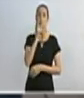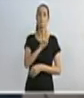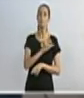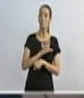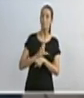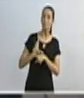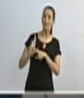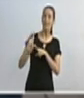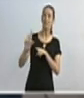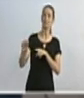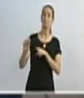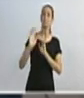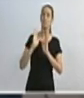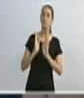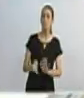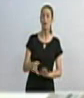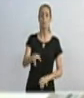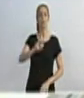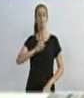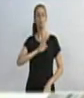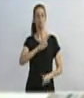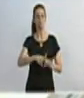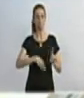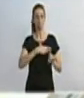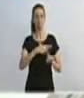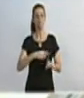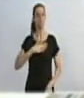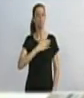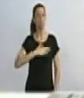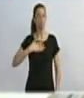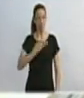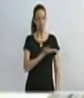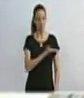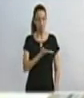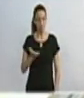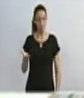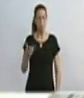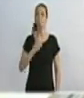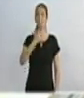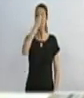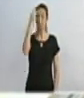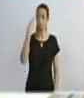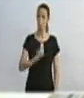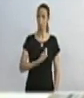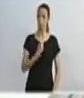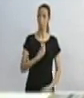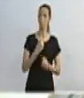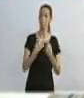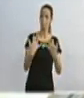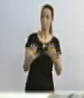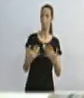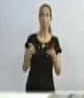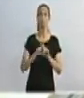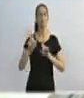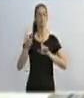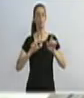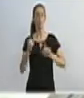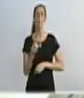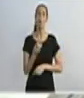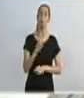um resultado já nessa noite. Quero saudar a todos que acompanham aqui no plenário, na TVL e pela